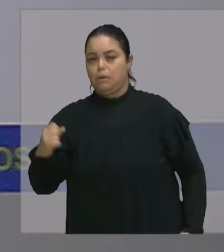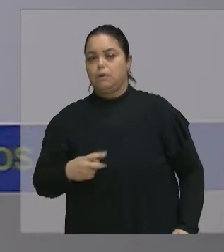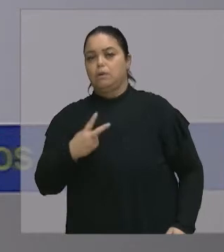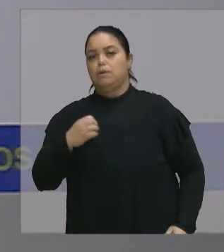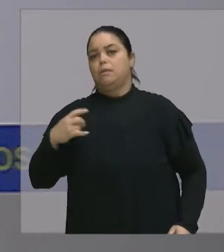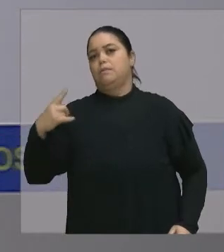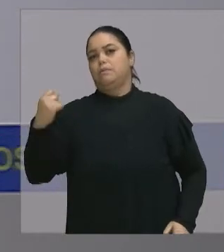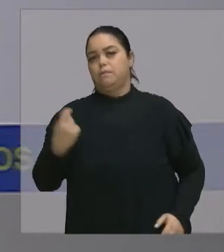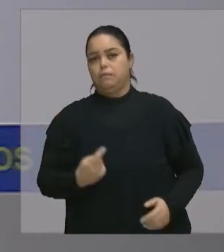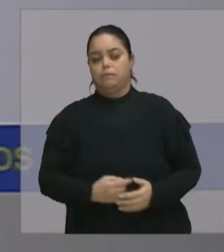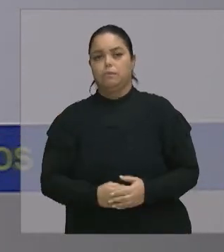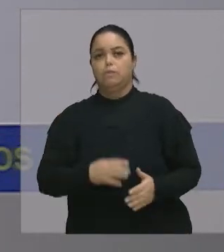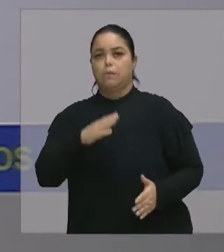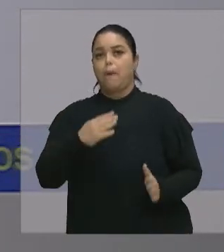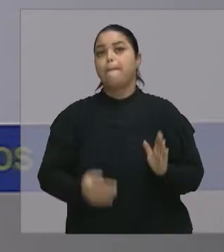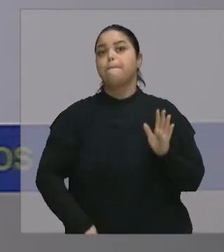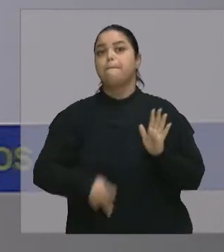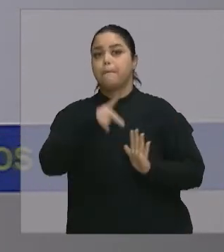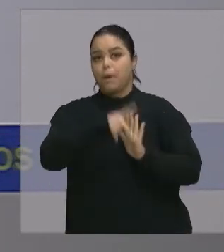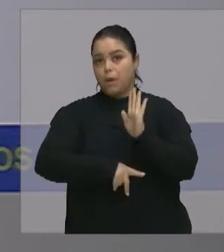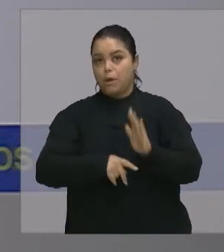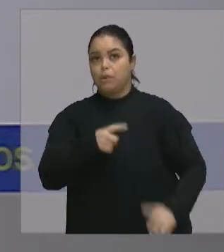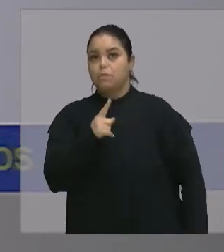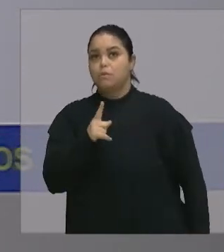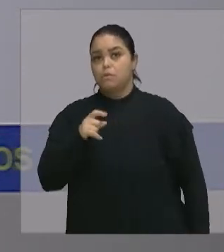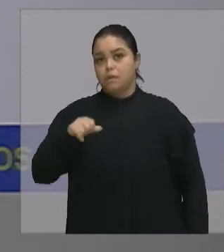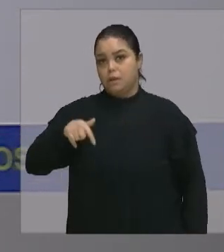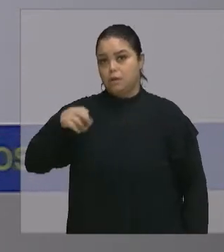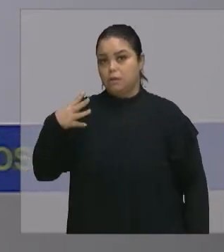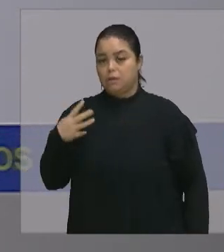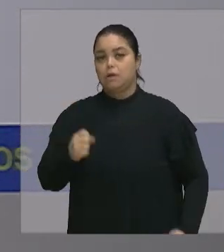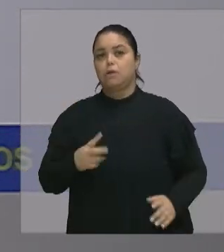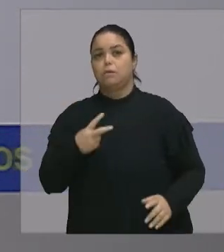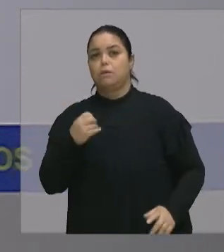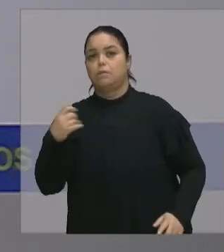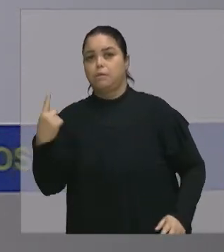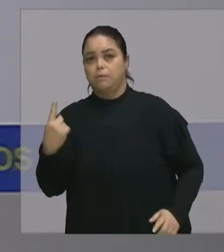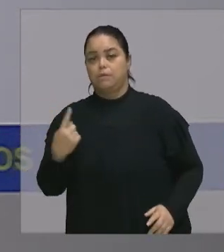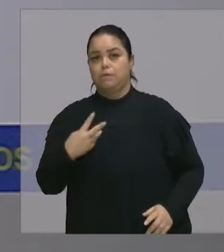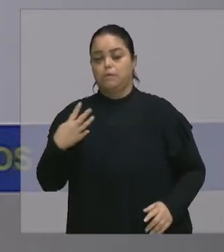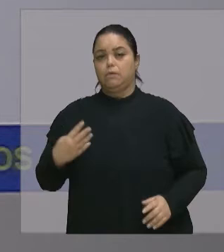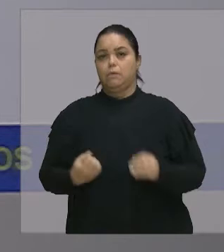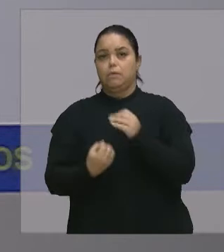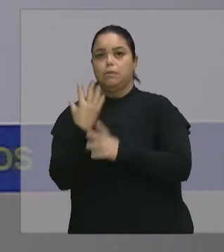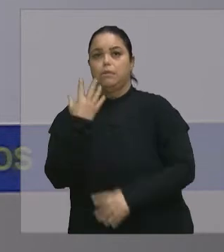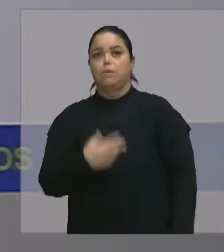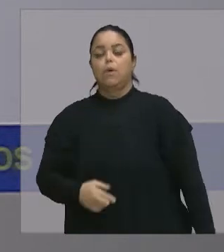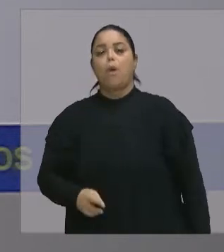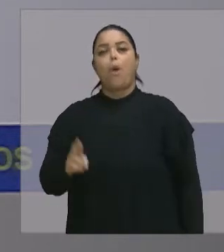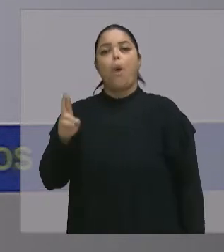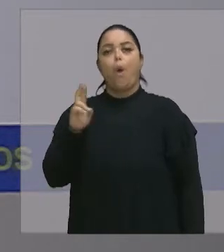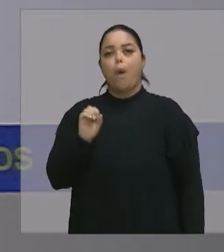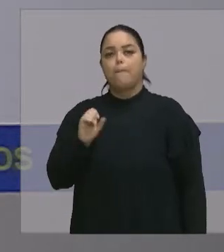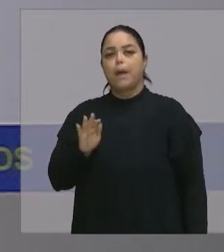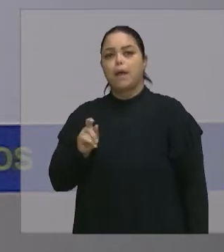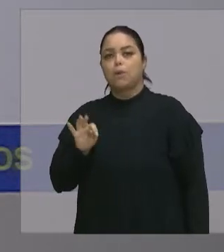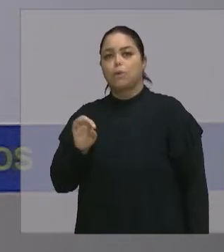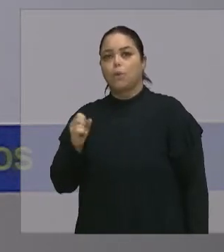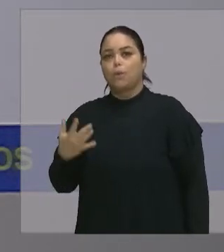3402/2021. Projeto de Lei 173/2021, de autoria do vereador Roberto do Eleven. Vai